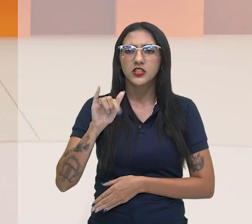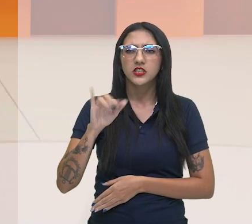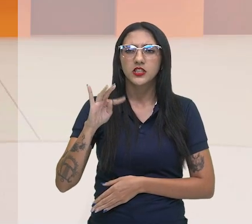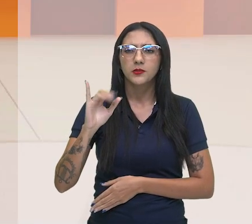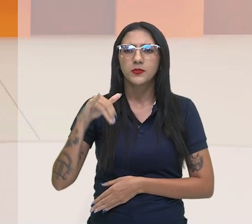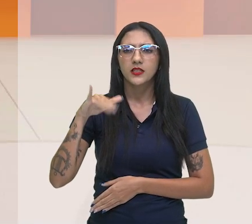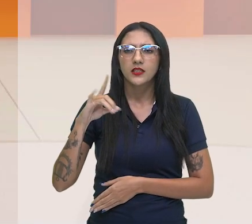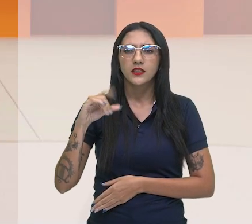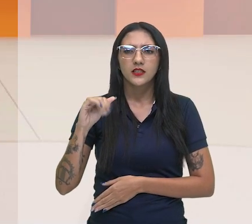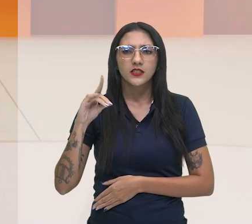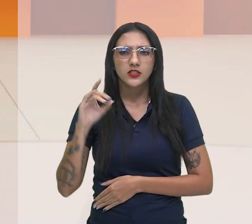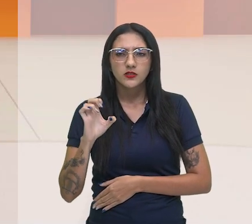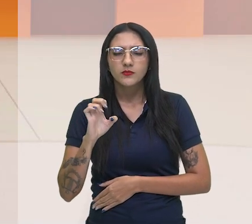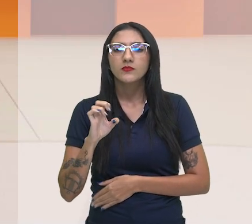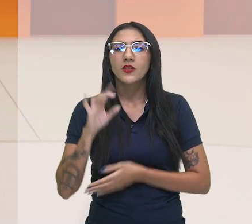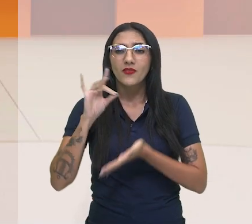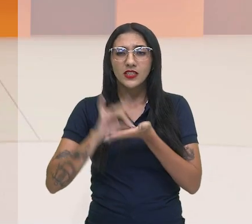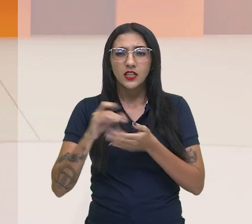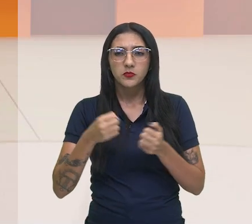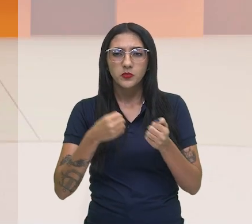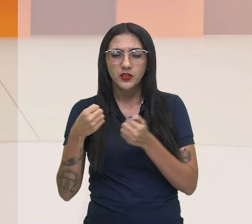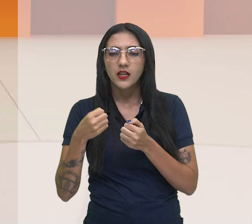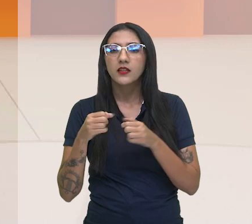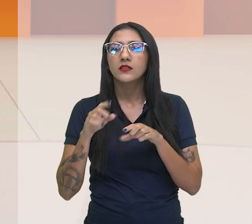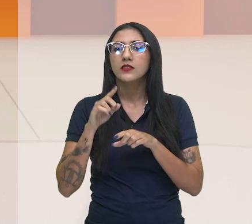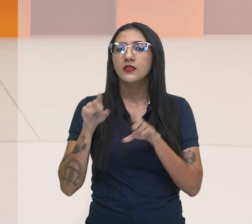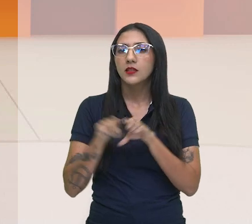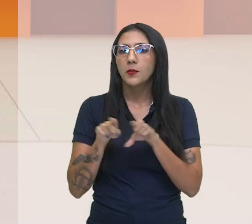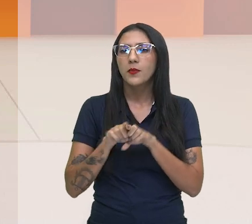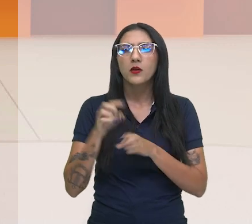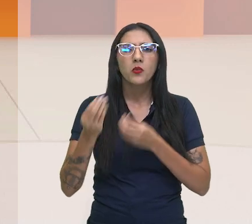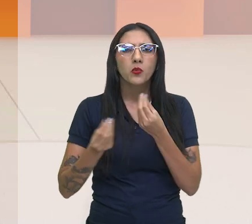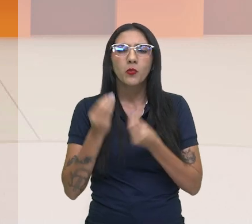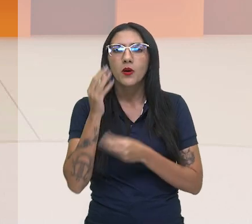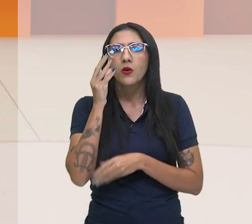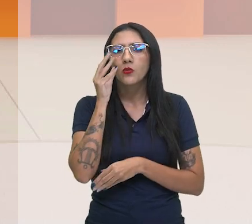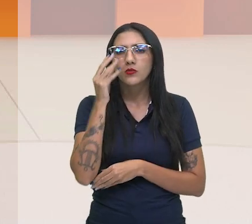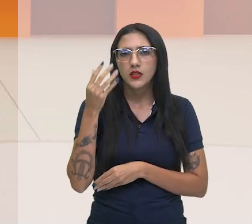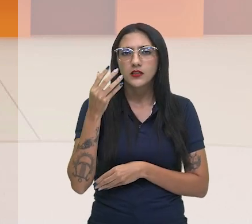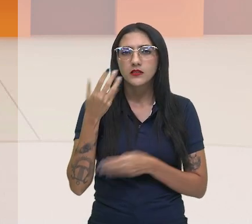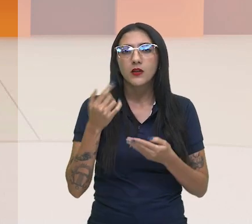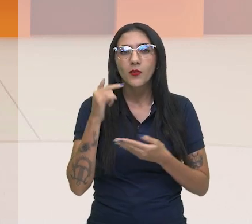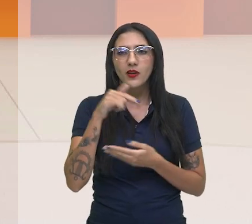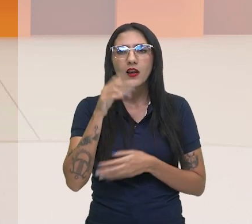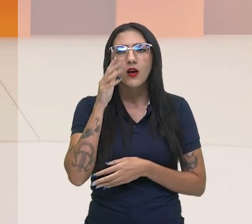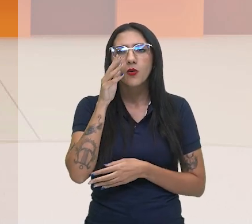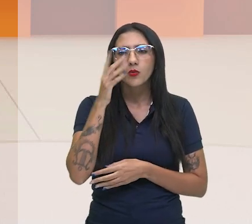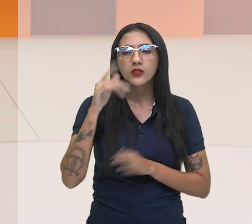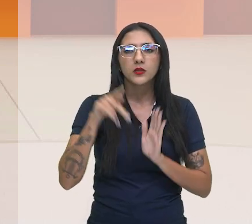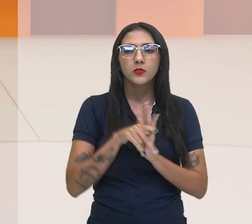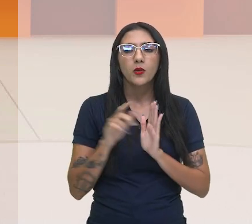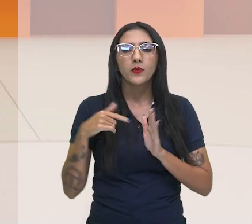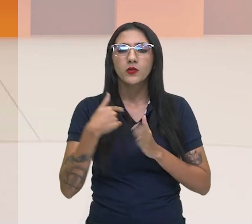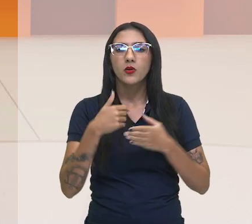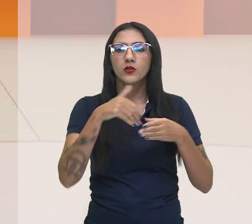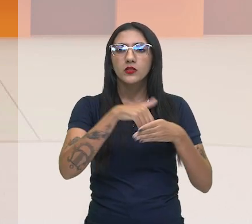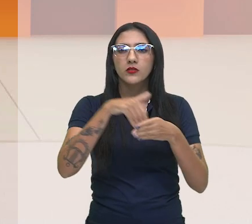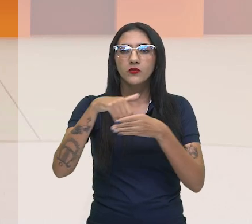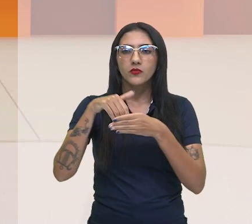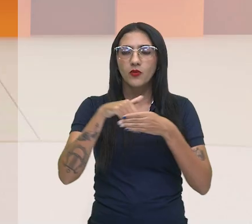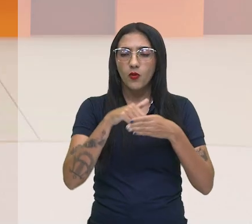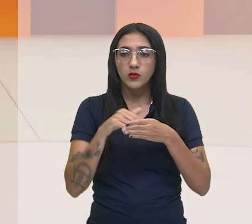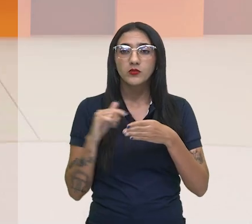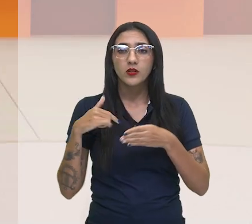dessa legitimidade nós falamos de como essa legitimidade acontece. E ela acontece pelo nosso voto, ela acontece pela